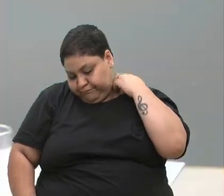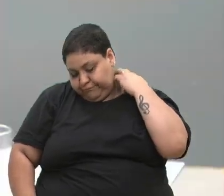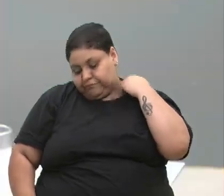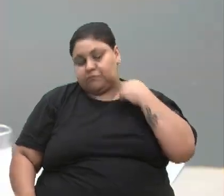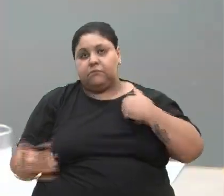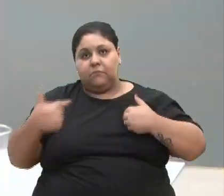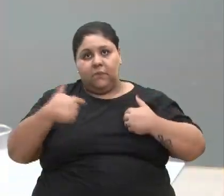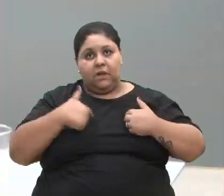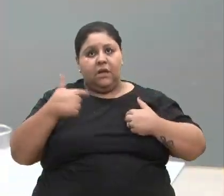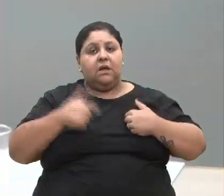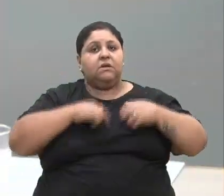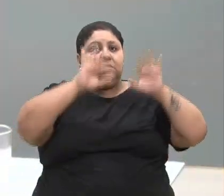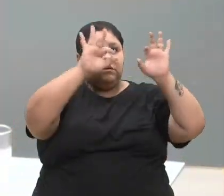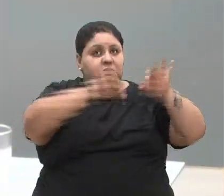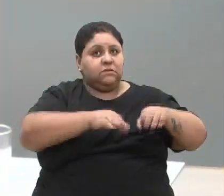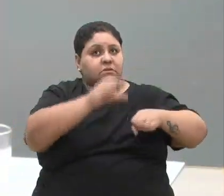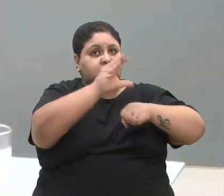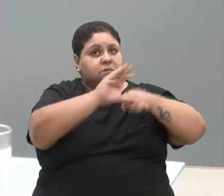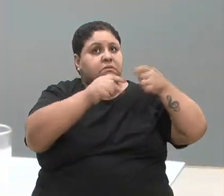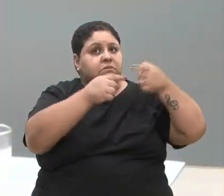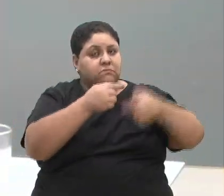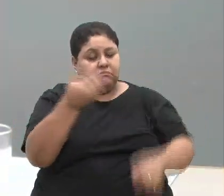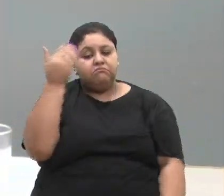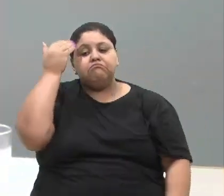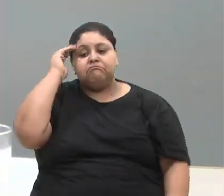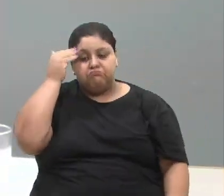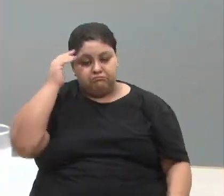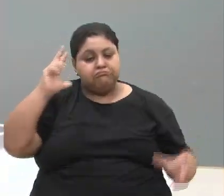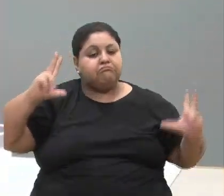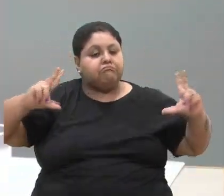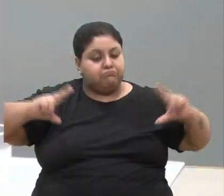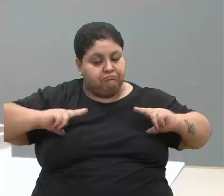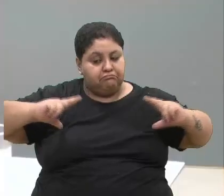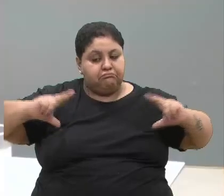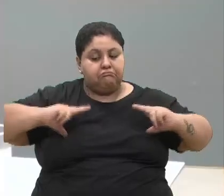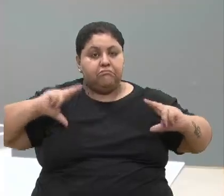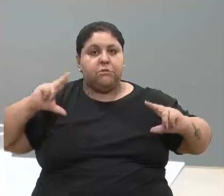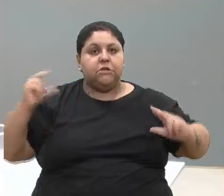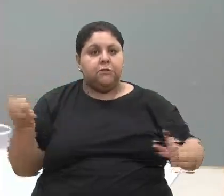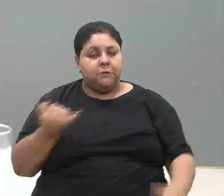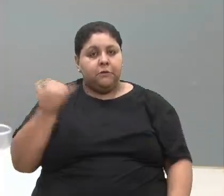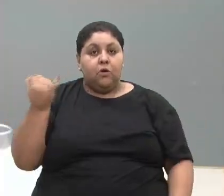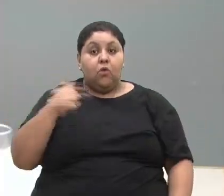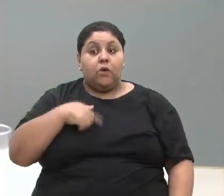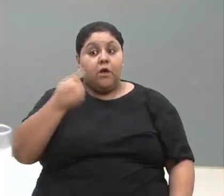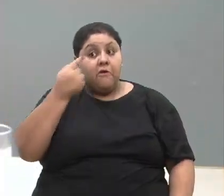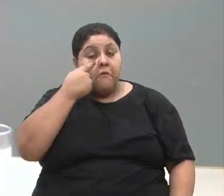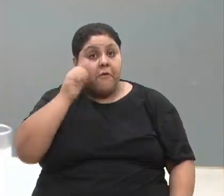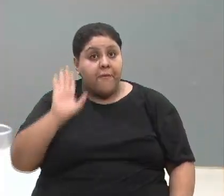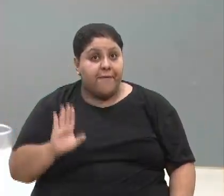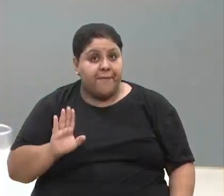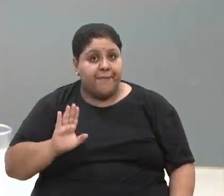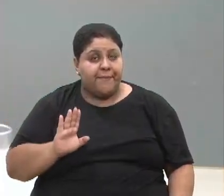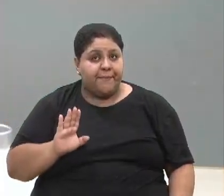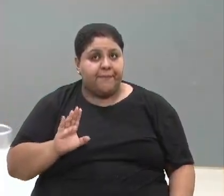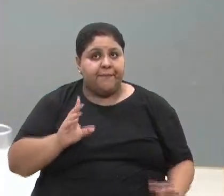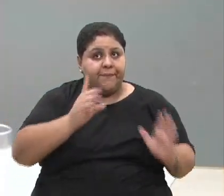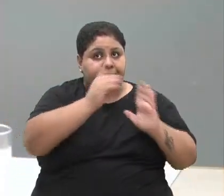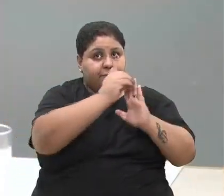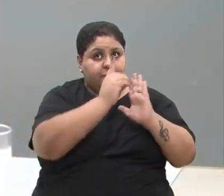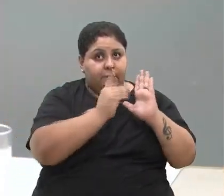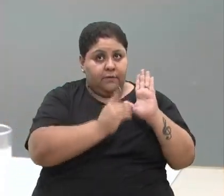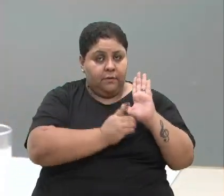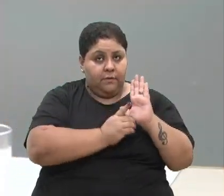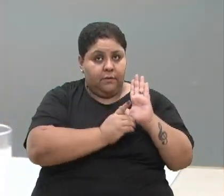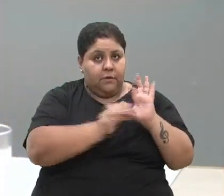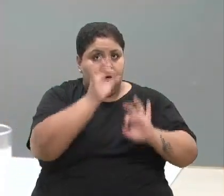a inconstitucionalidade, né? E entendo de fato que o mérito é pertinente. O que eu vejo no decreto